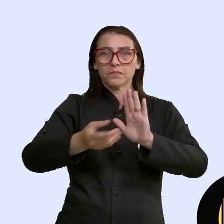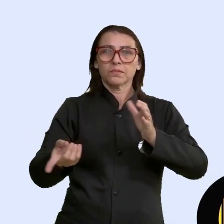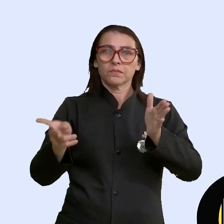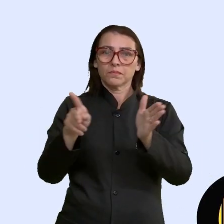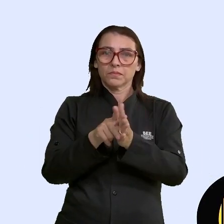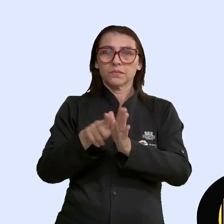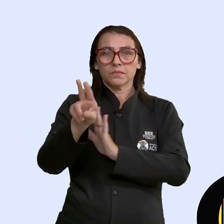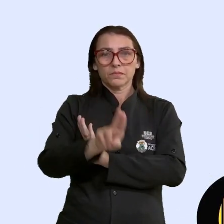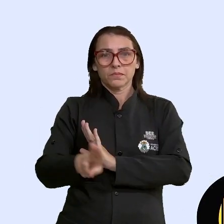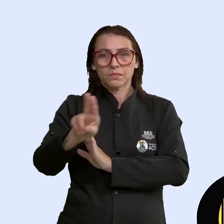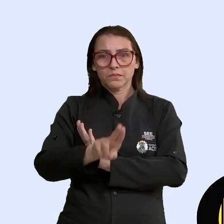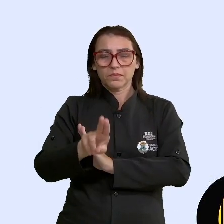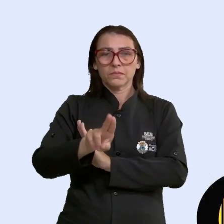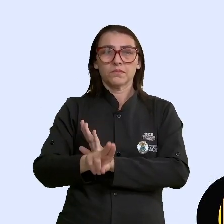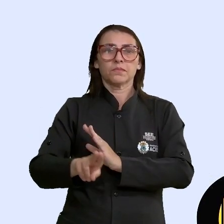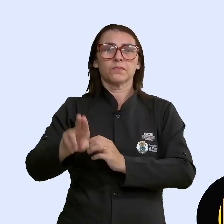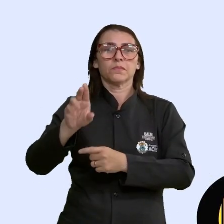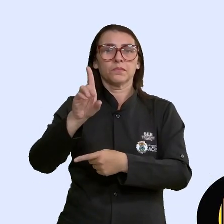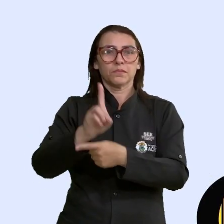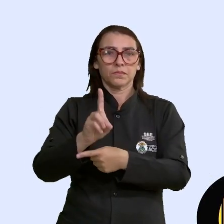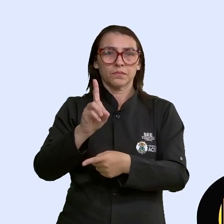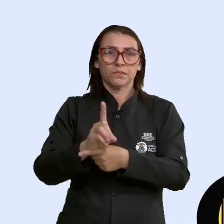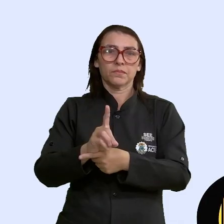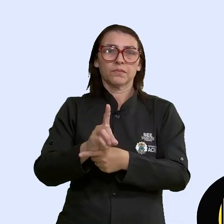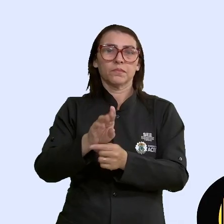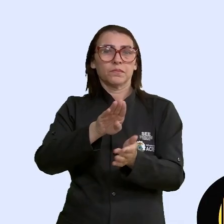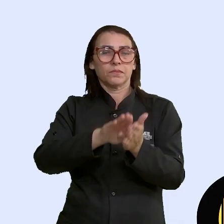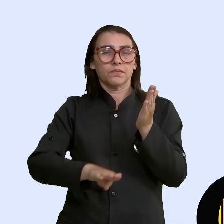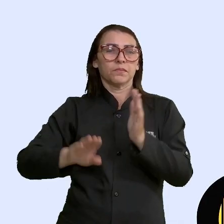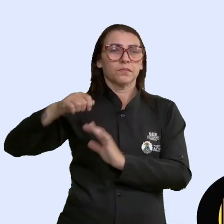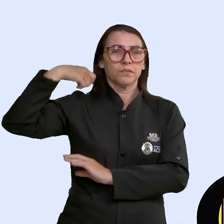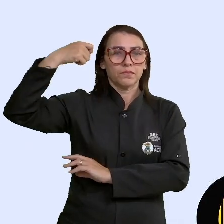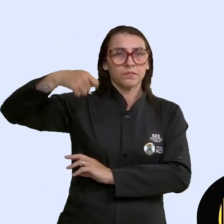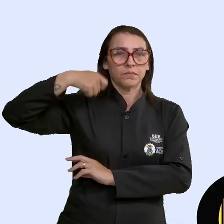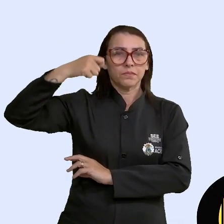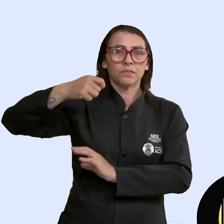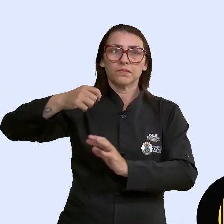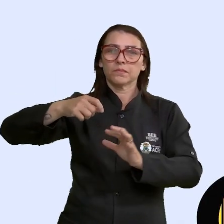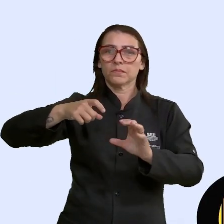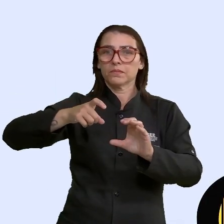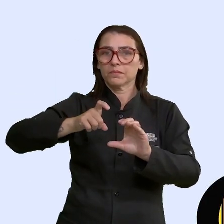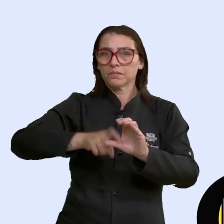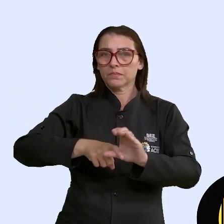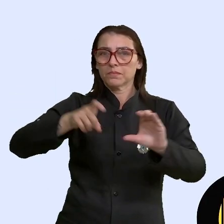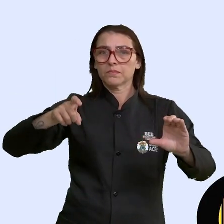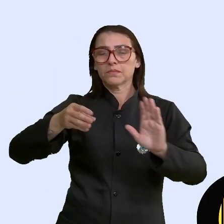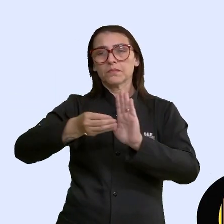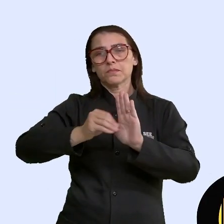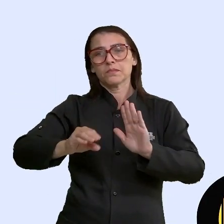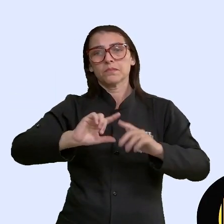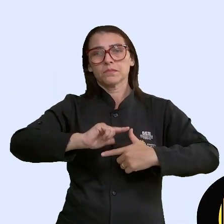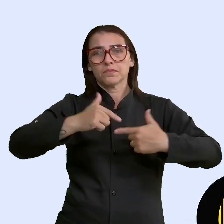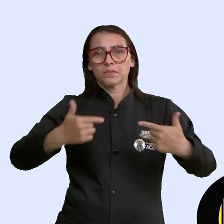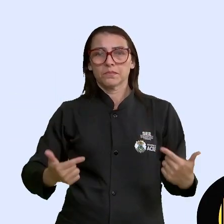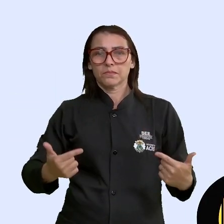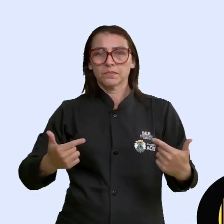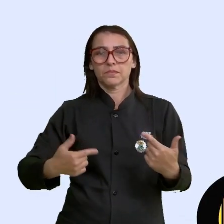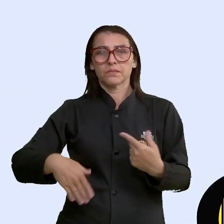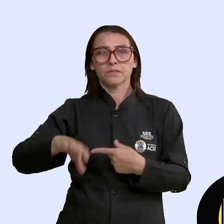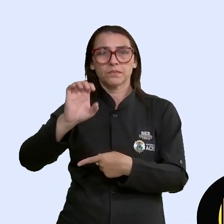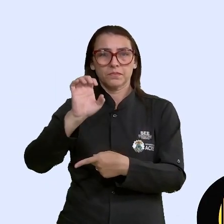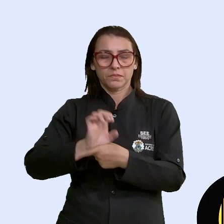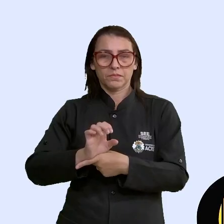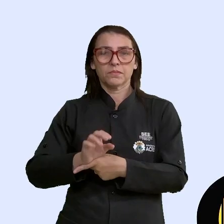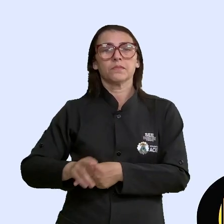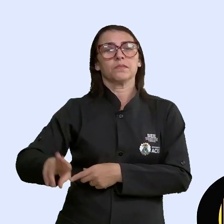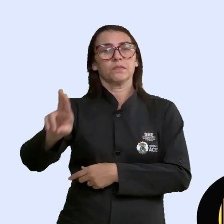voltados ao consumo em massa. Letra D, a exclusão de artistas independentes da mídia tradicional.